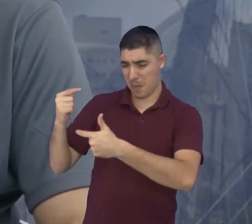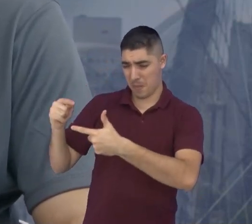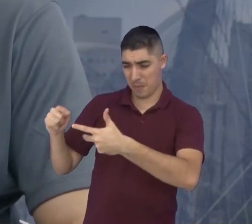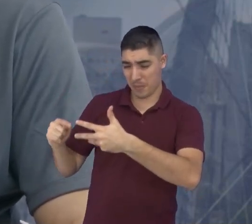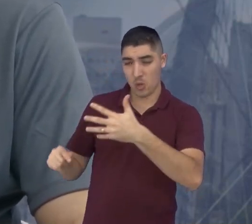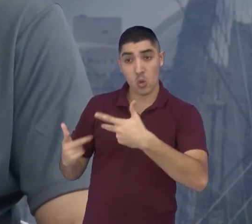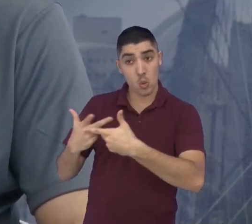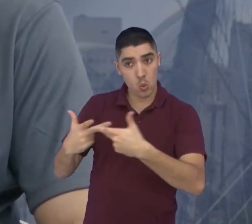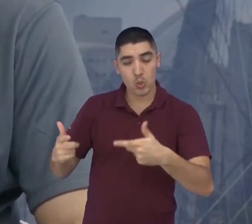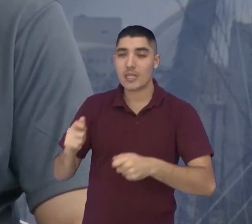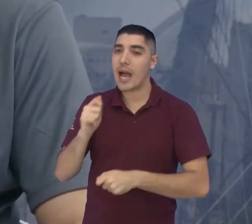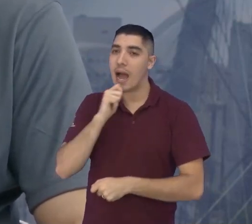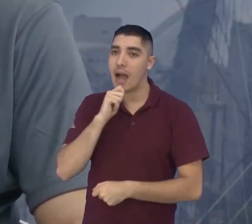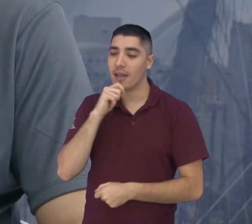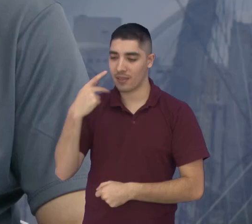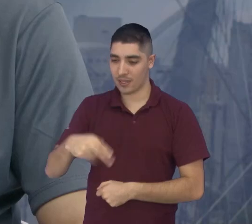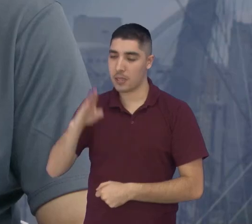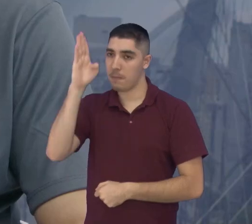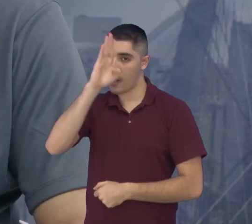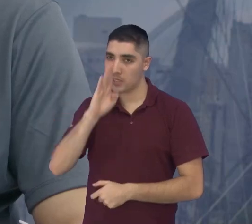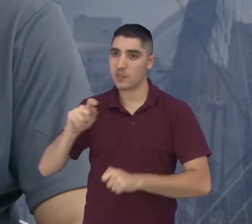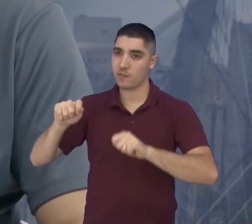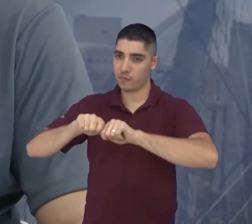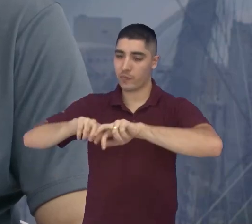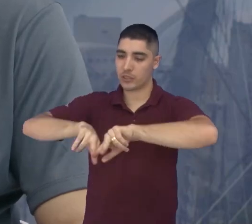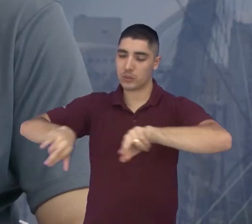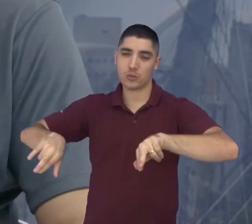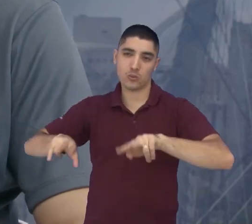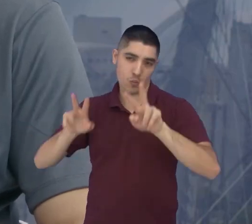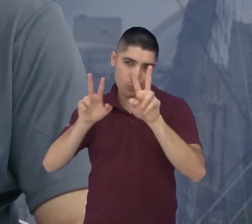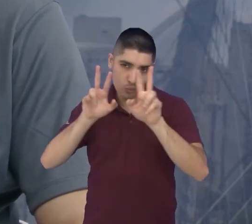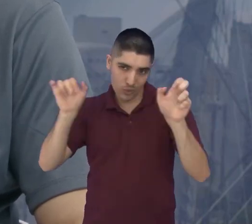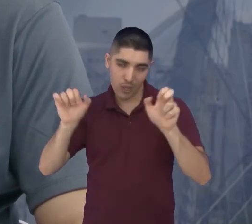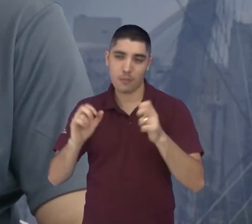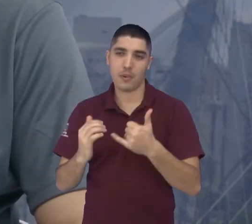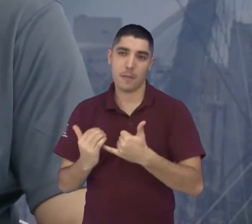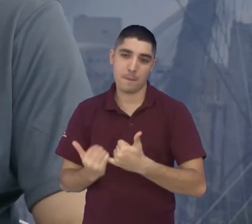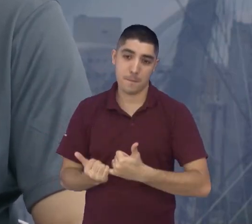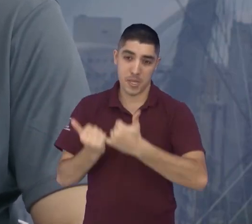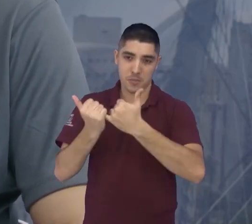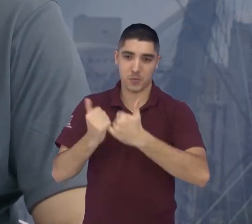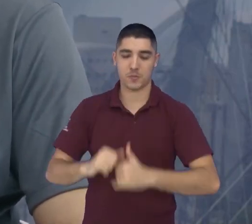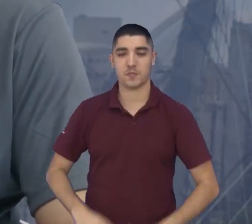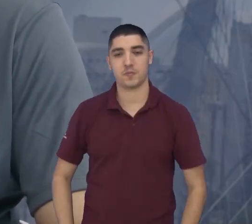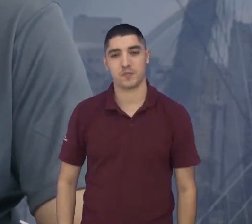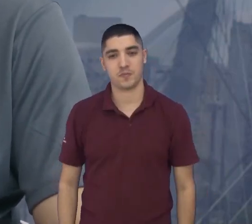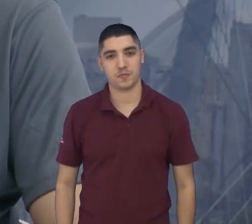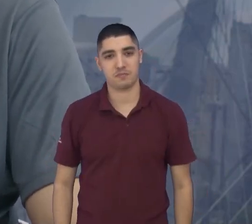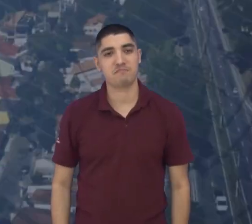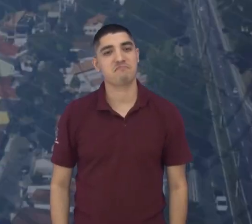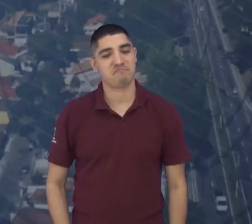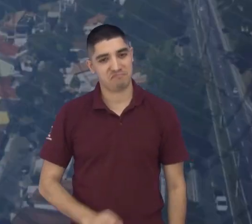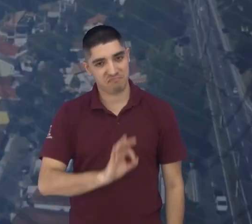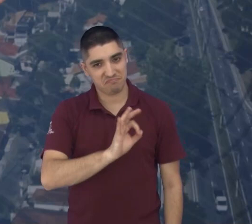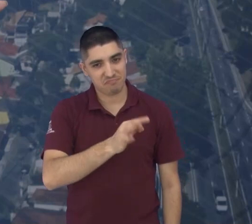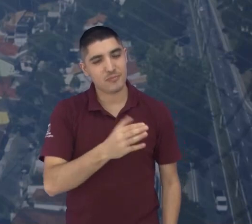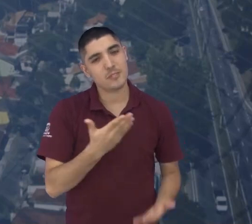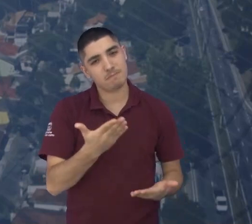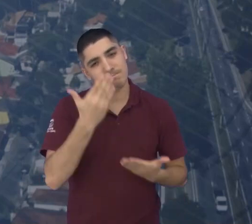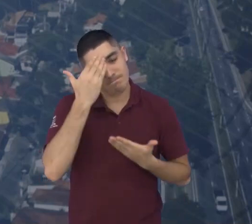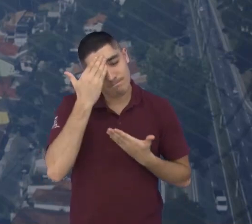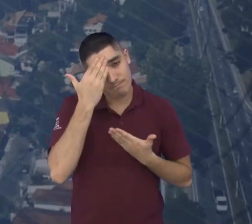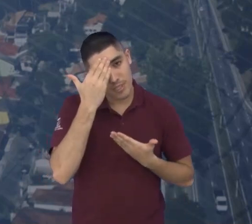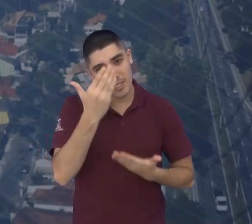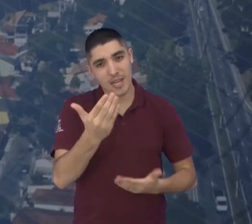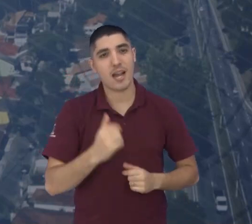ainda nesse país no que diz respeito à preservação de patrimônios culturais. Tá joia, Robson. Muito